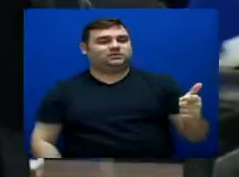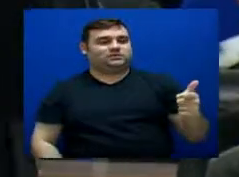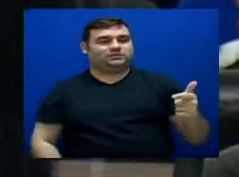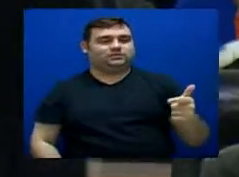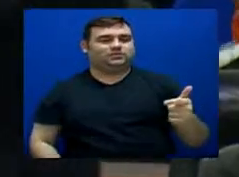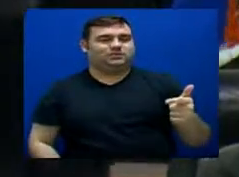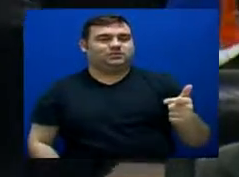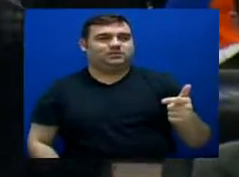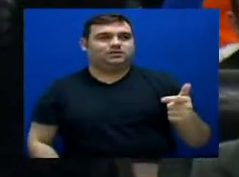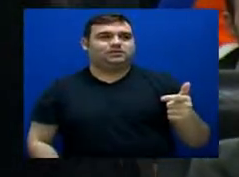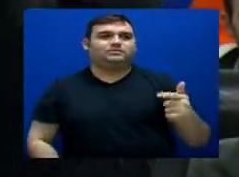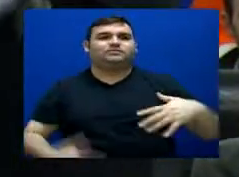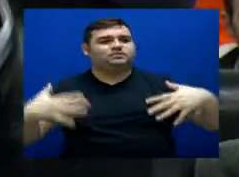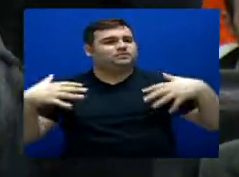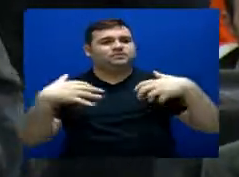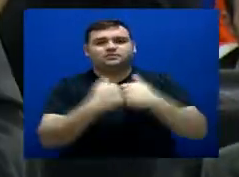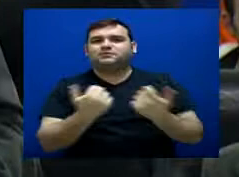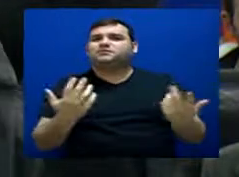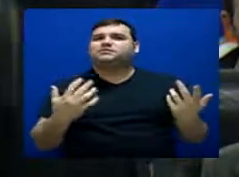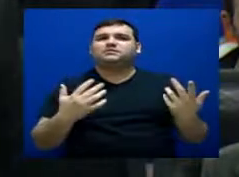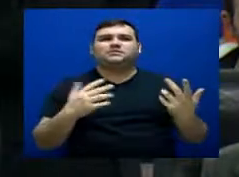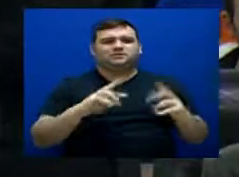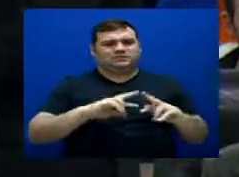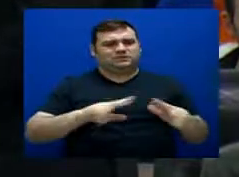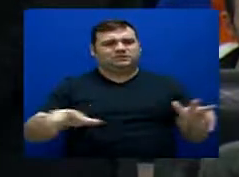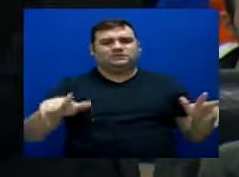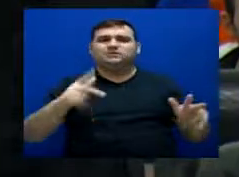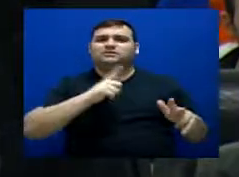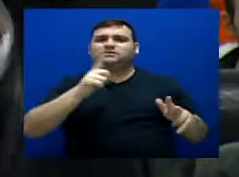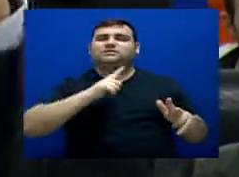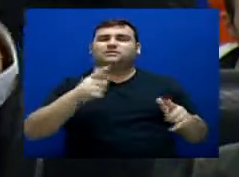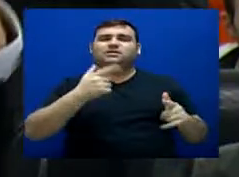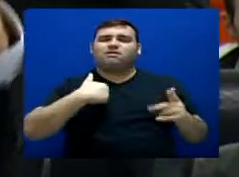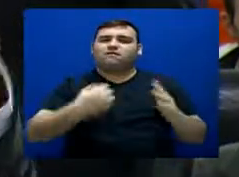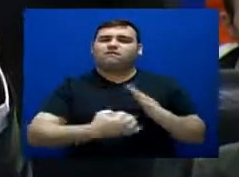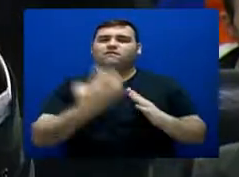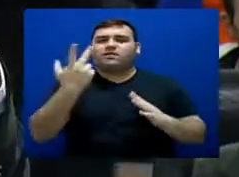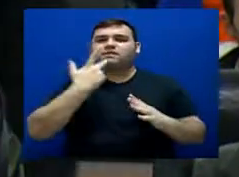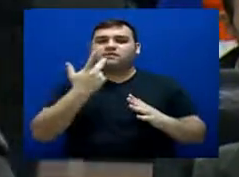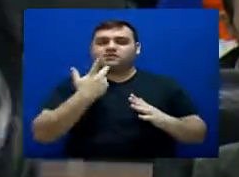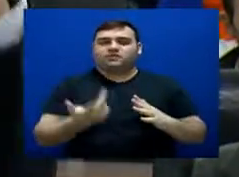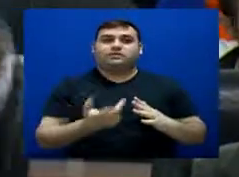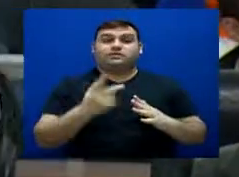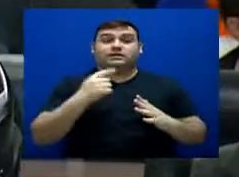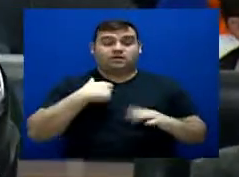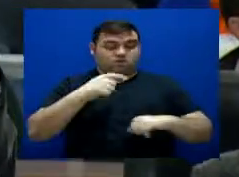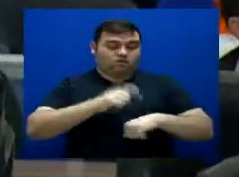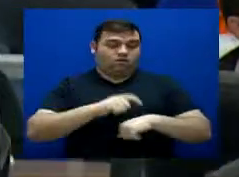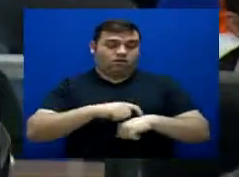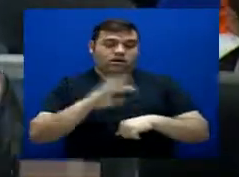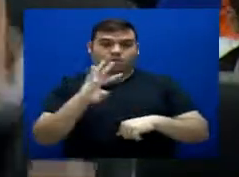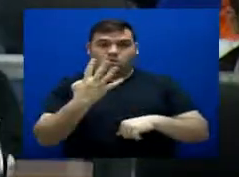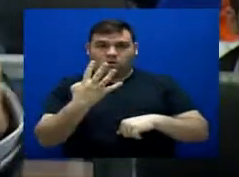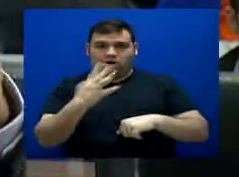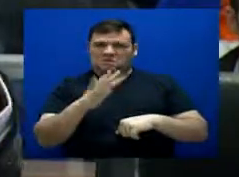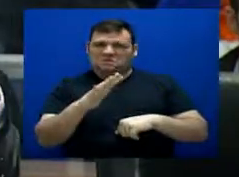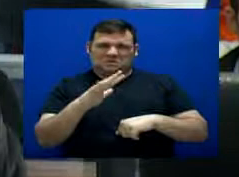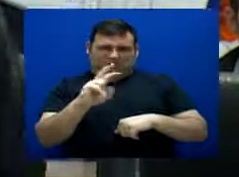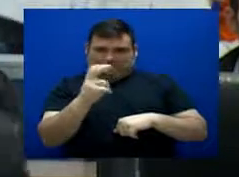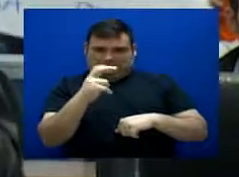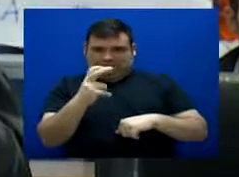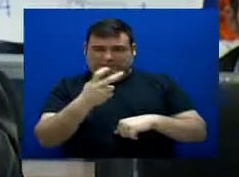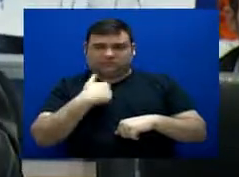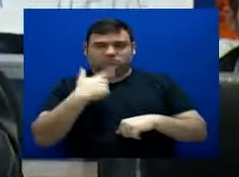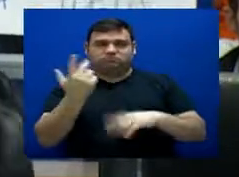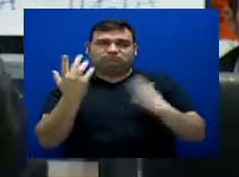Eu não... Acidente pois na estrada, tudo morre. Inúmeras vezes eu falo, se um dia eu chegar às 4 horas da manhã, às 5 horas da manhã,